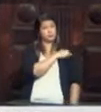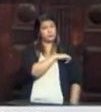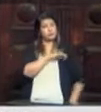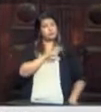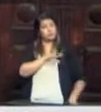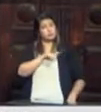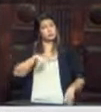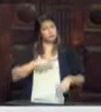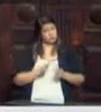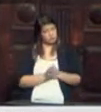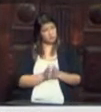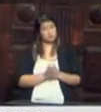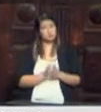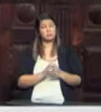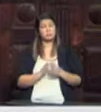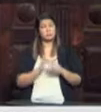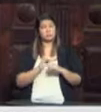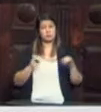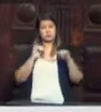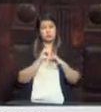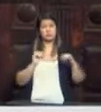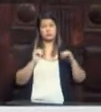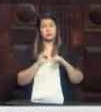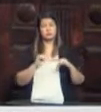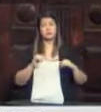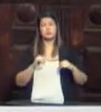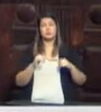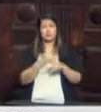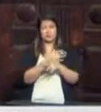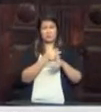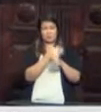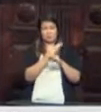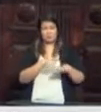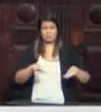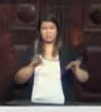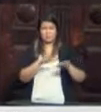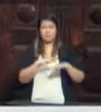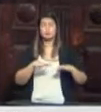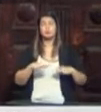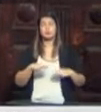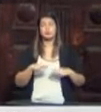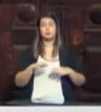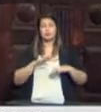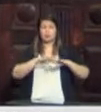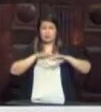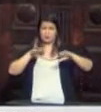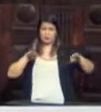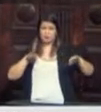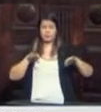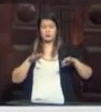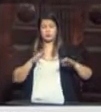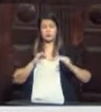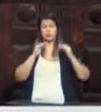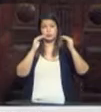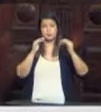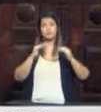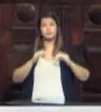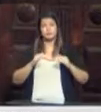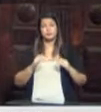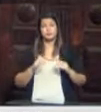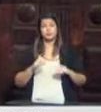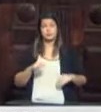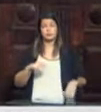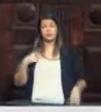elogiar os avanços na questão da mobilidade urbana, ainda que a gente vai discutir realmente que socialmente é uma separação cada vez maior, como gosta de